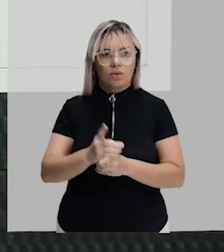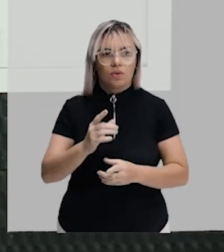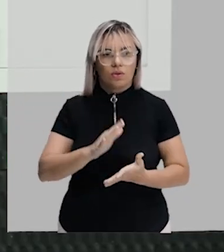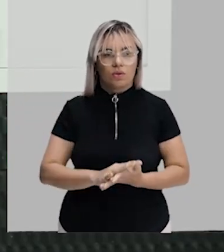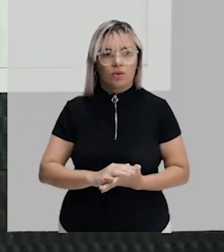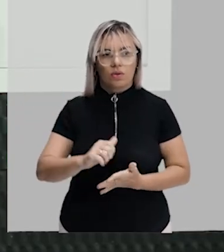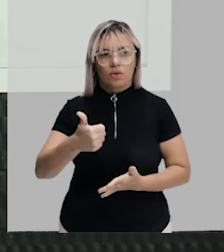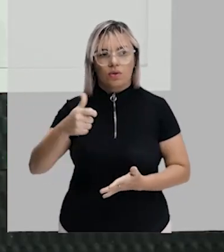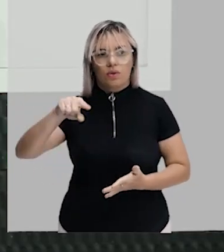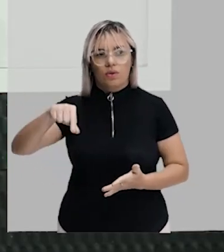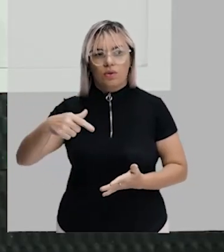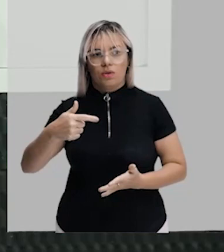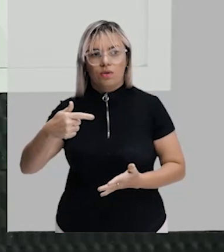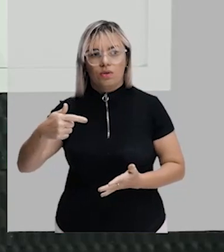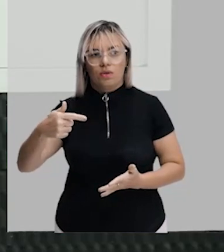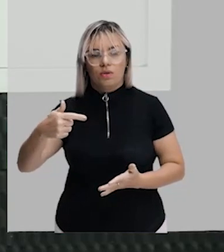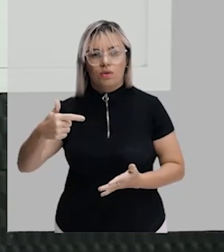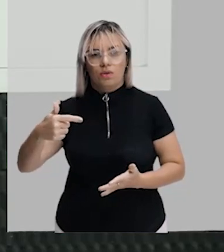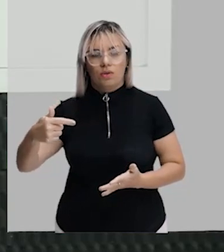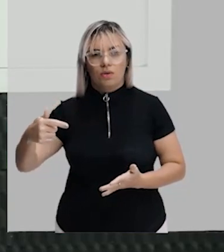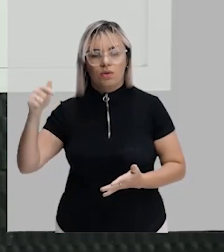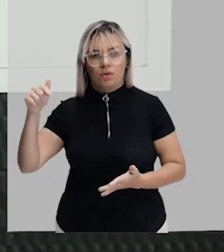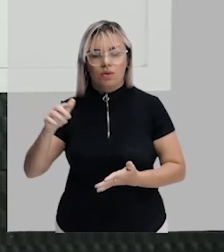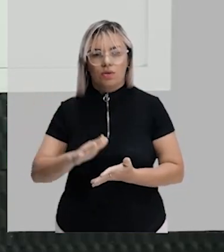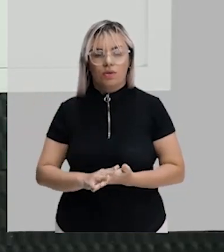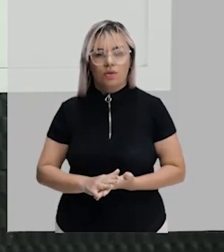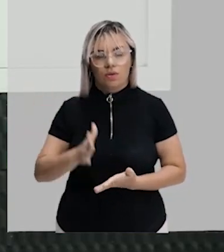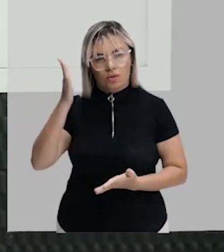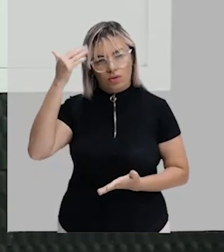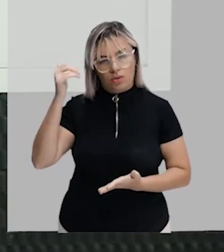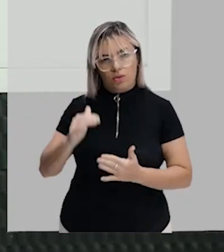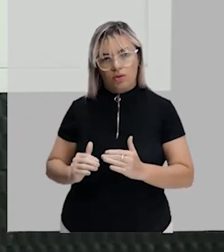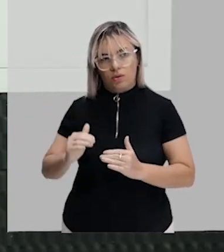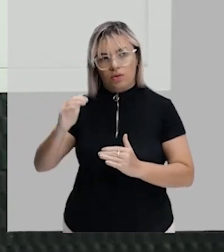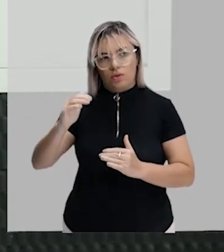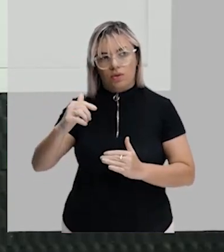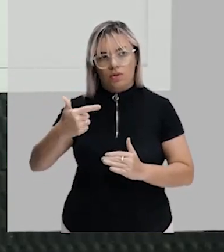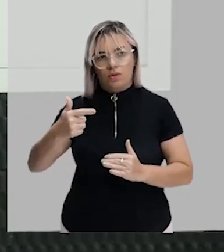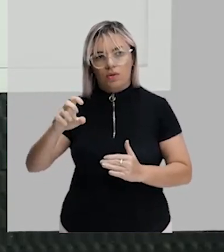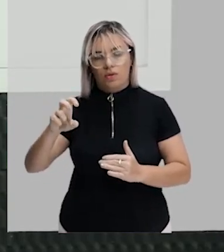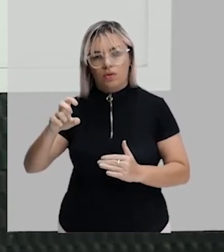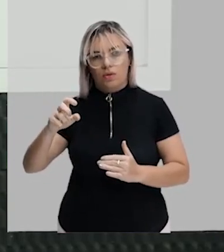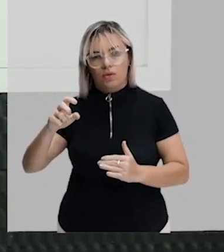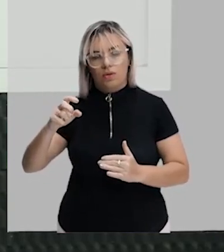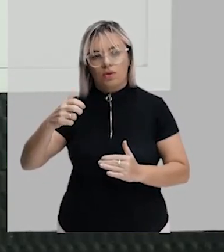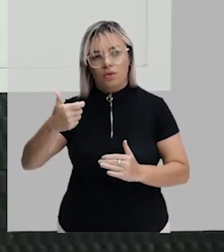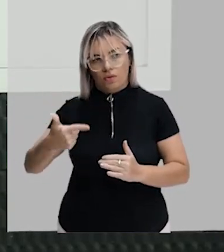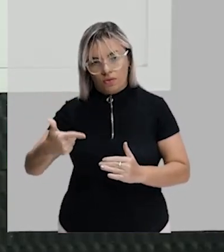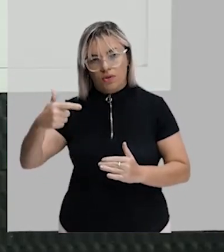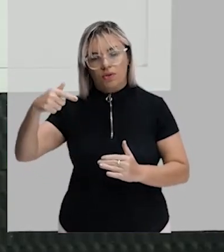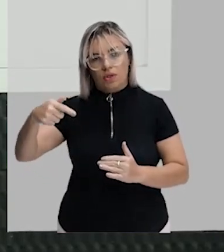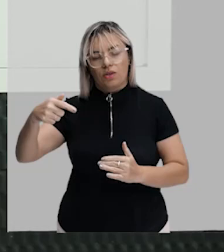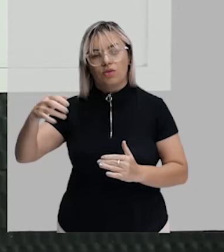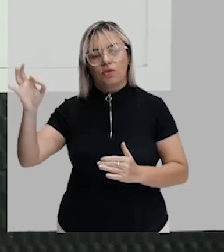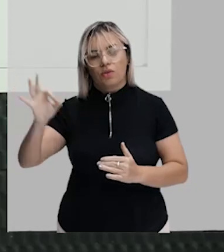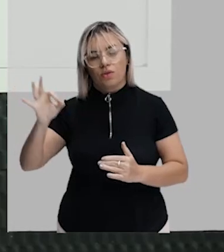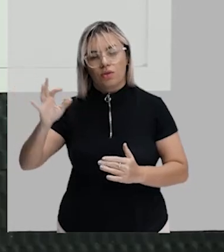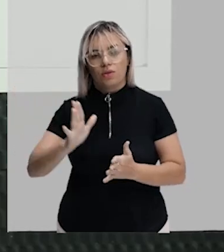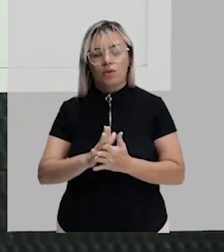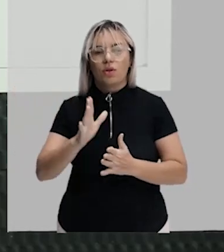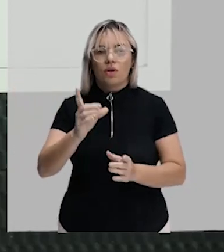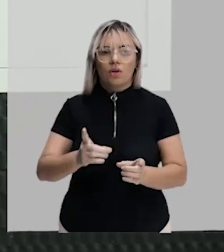é 1,27, aí eu vou saber que o aumento foi de 27%. Então, descobrindo quanto